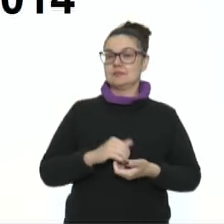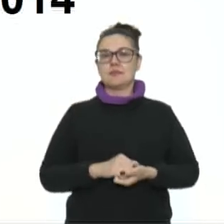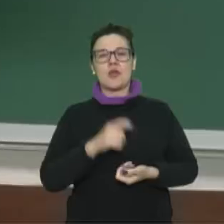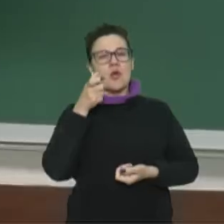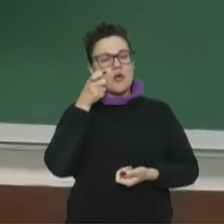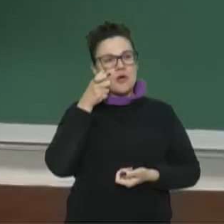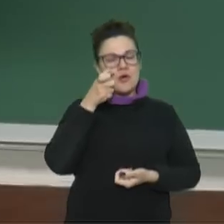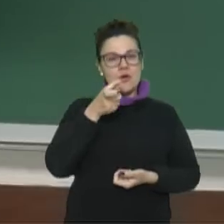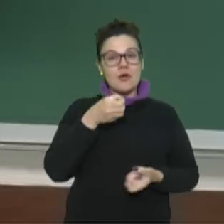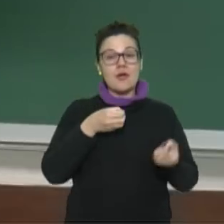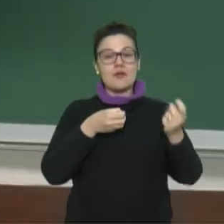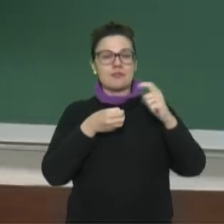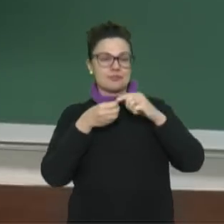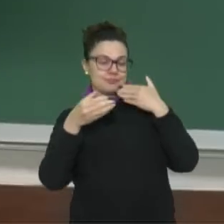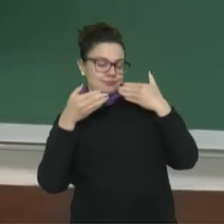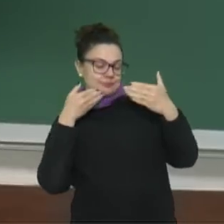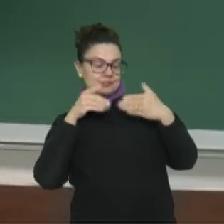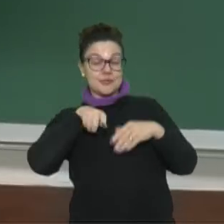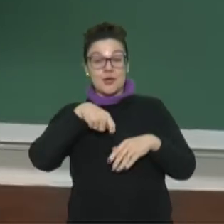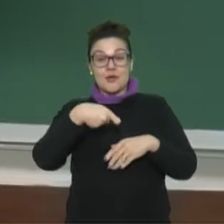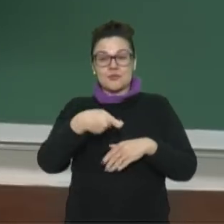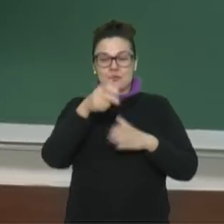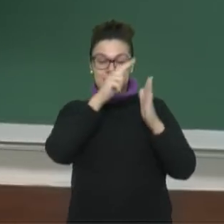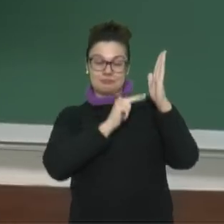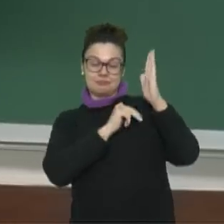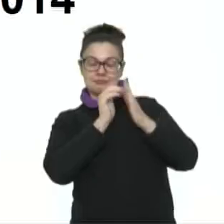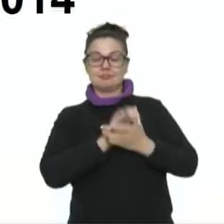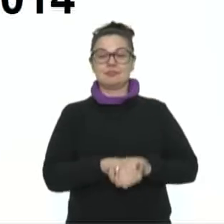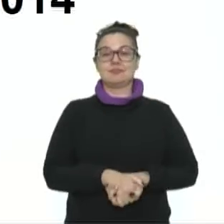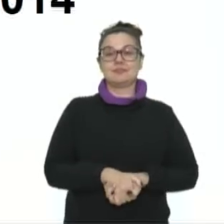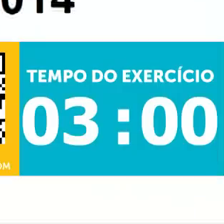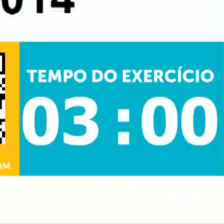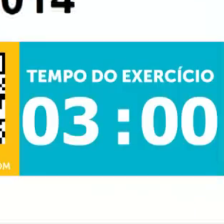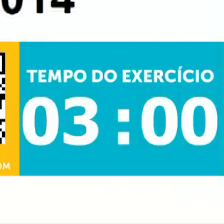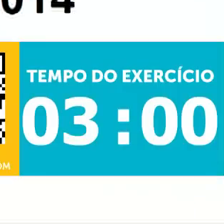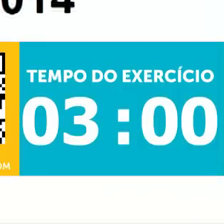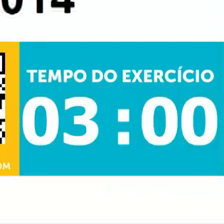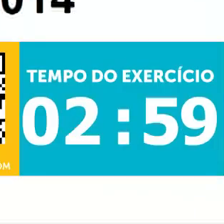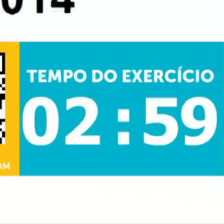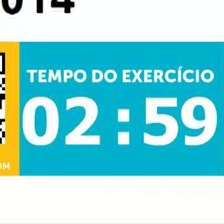tempinho para daqui a pouco a gente conversar um pouco sobre essa obra.